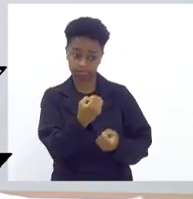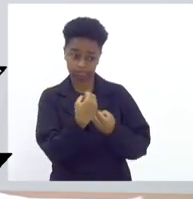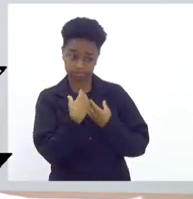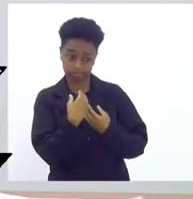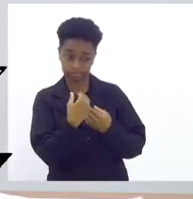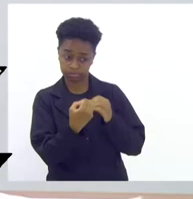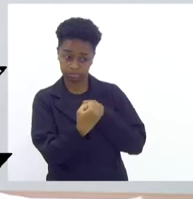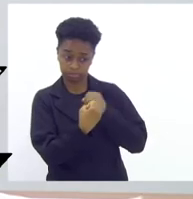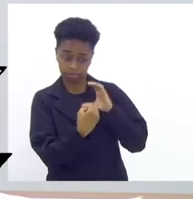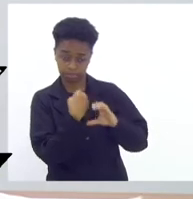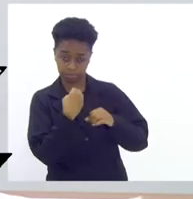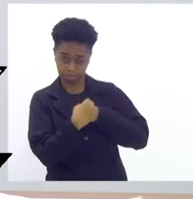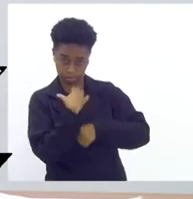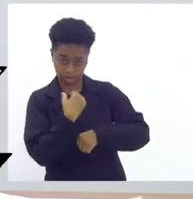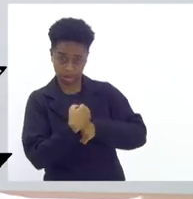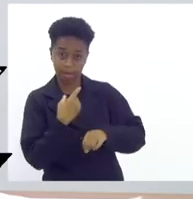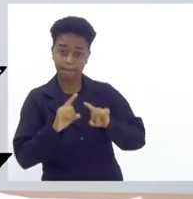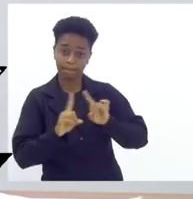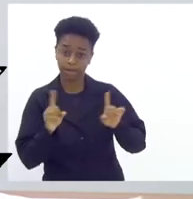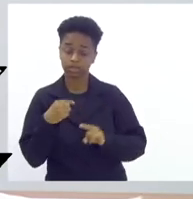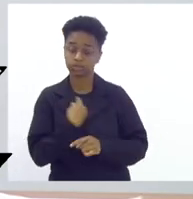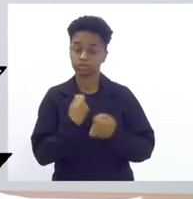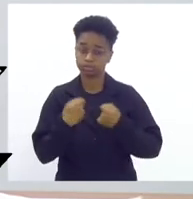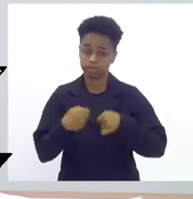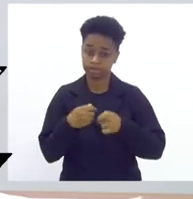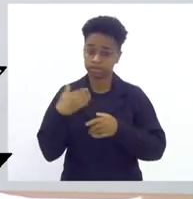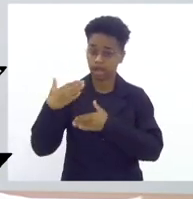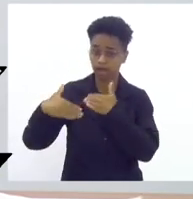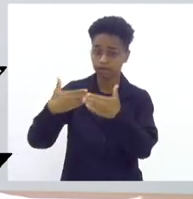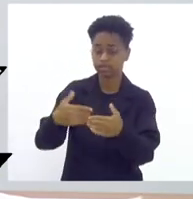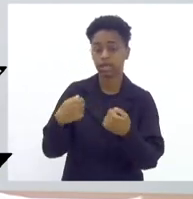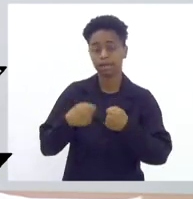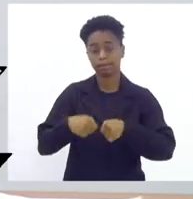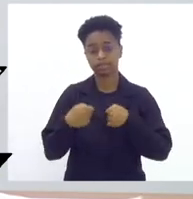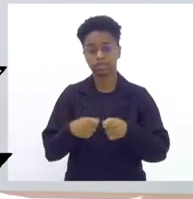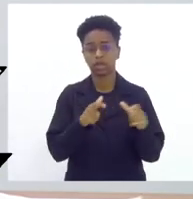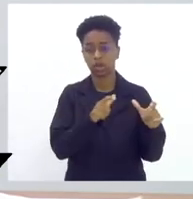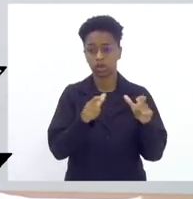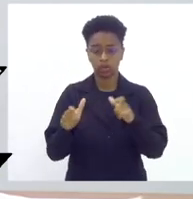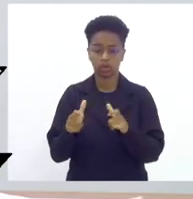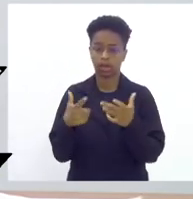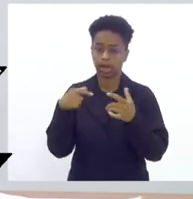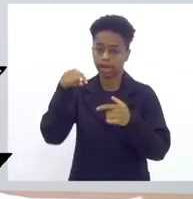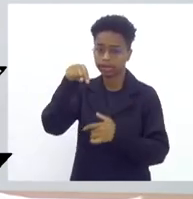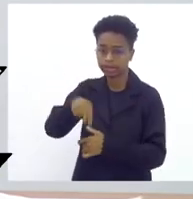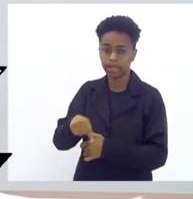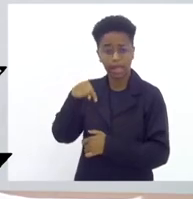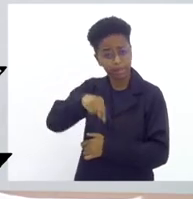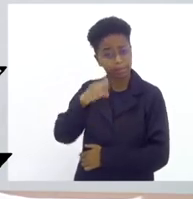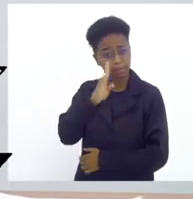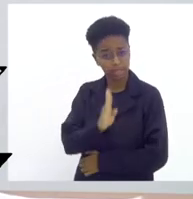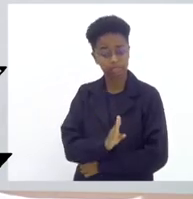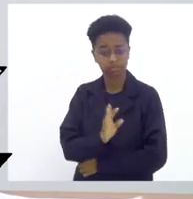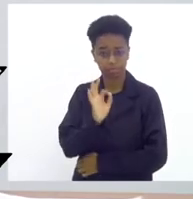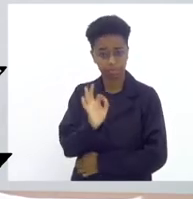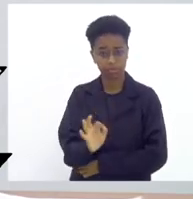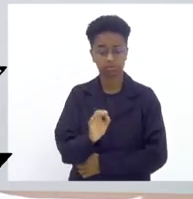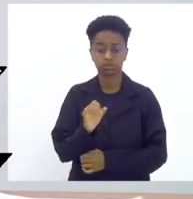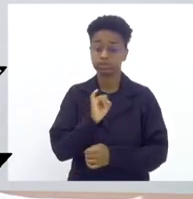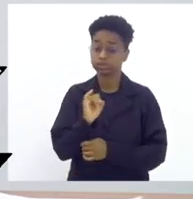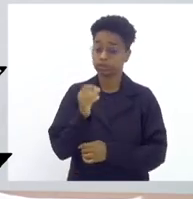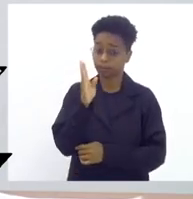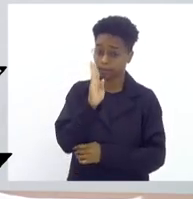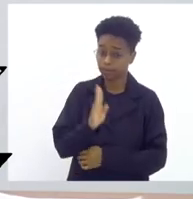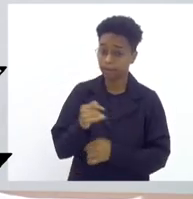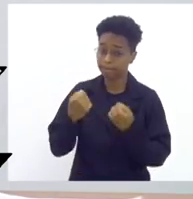mas a gente precisa avançar e a gente precisa desses espaços aqui Brasil Brasil se o Brasil